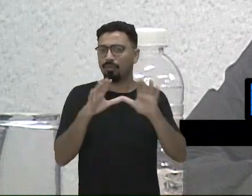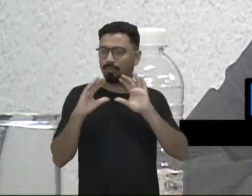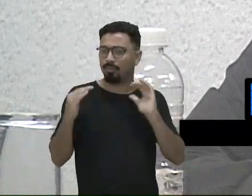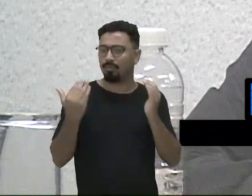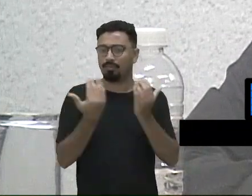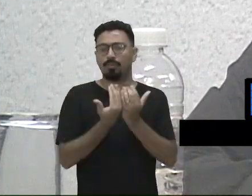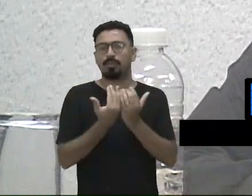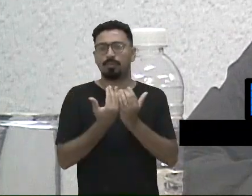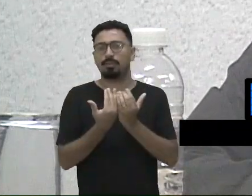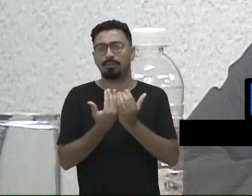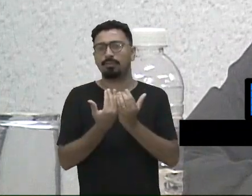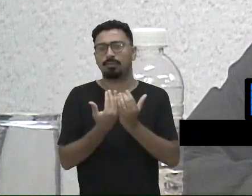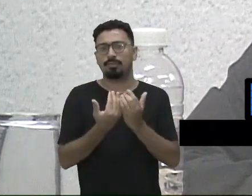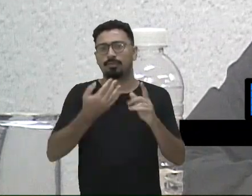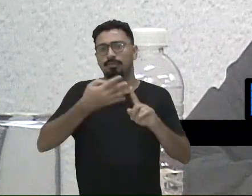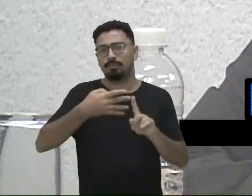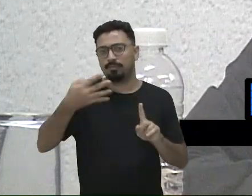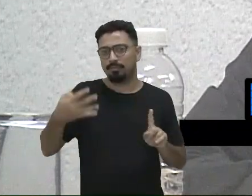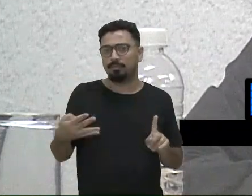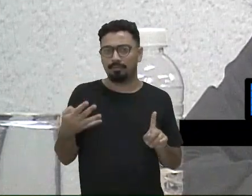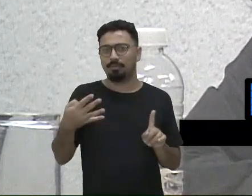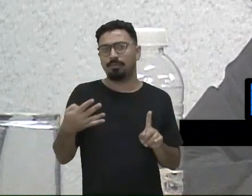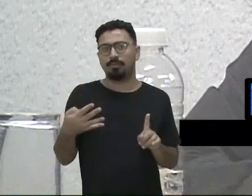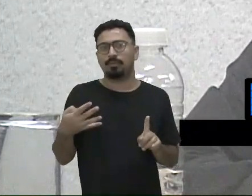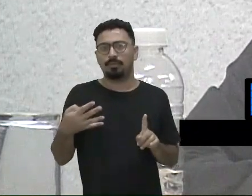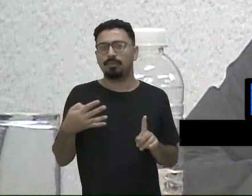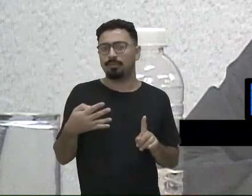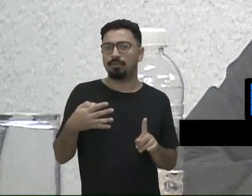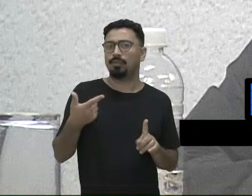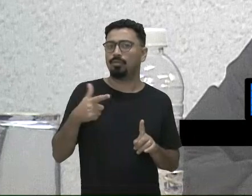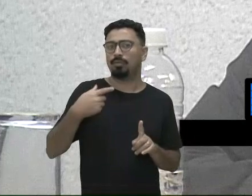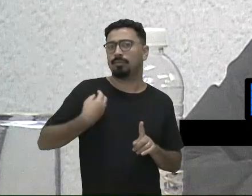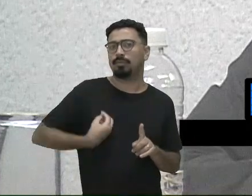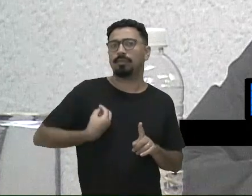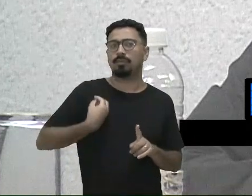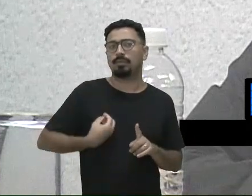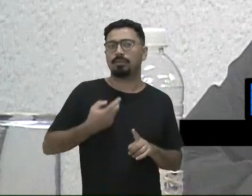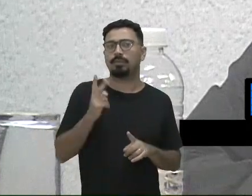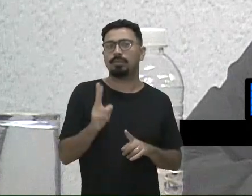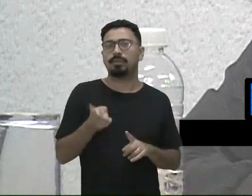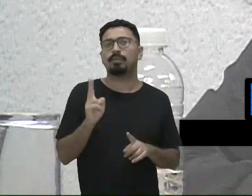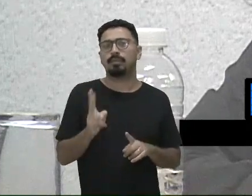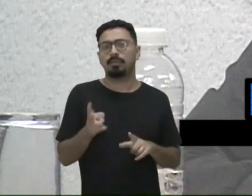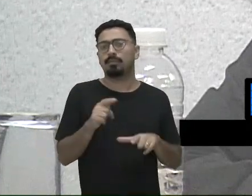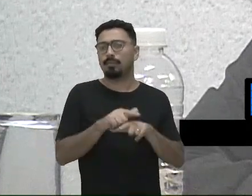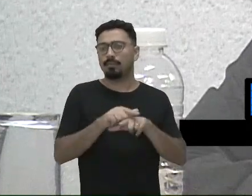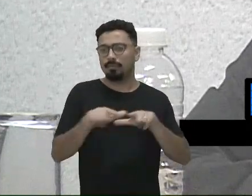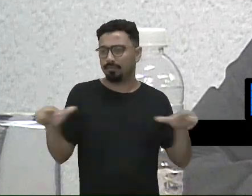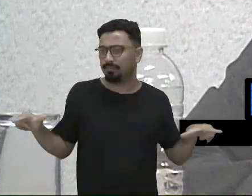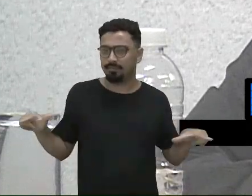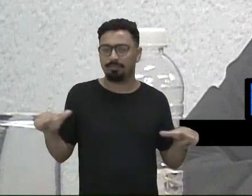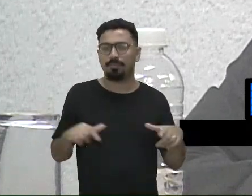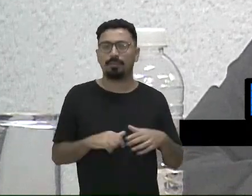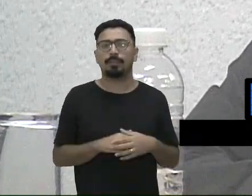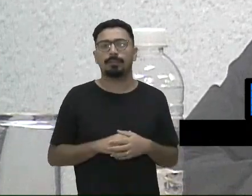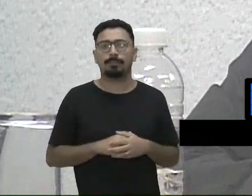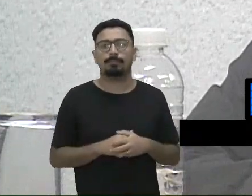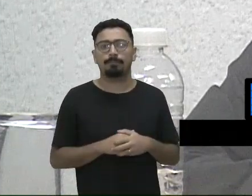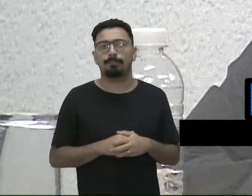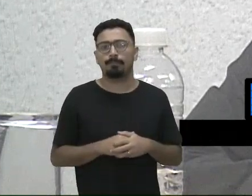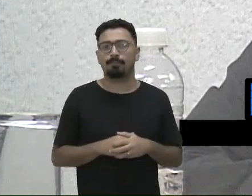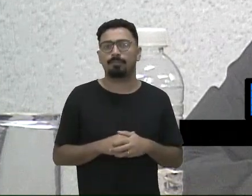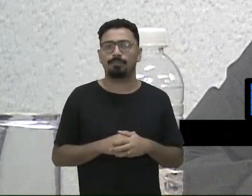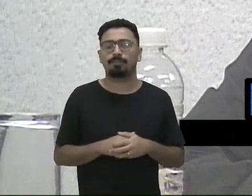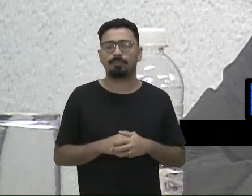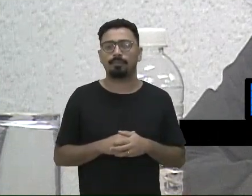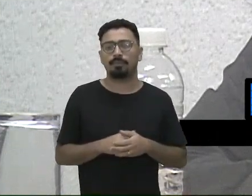comunidade. E a ausência é sempre esmagadora. Não só a ausência